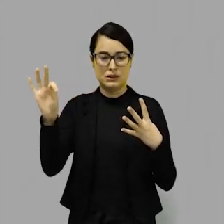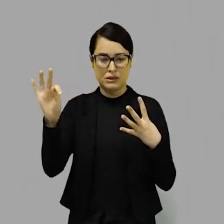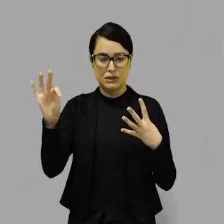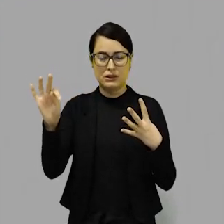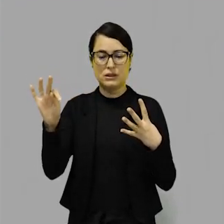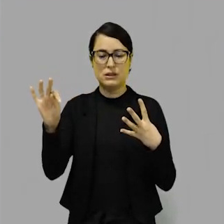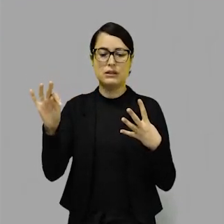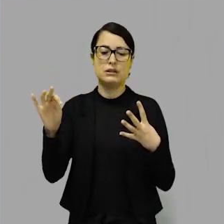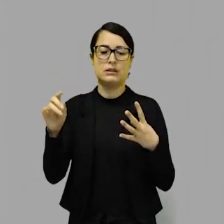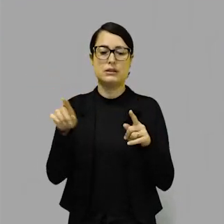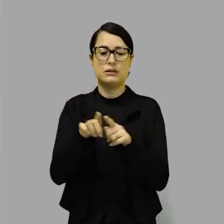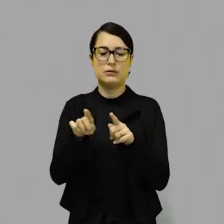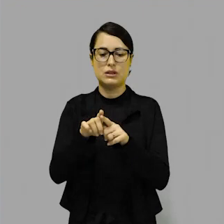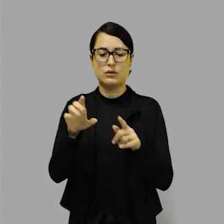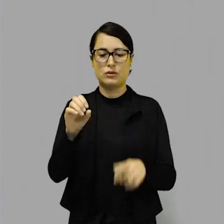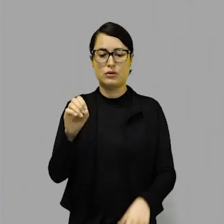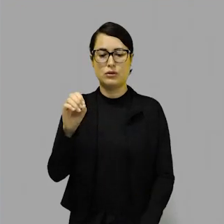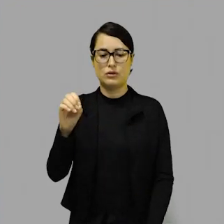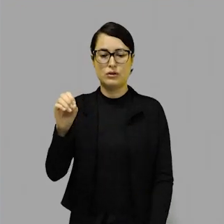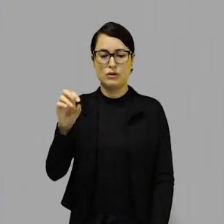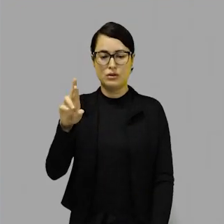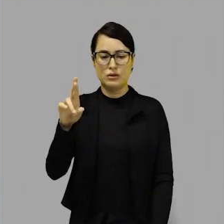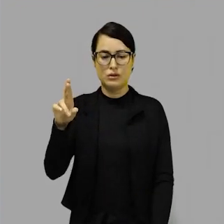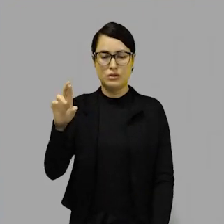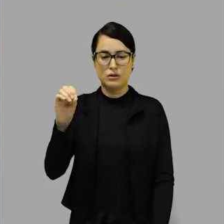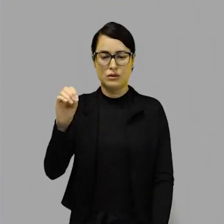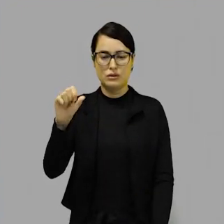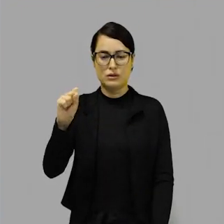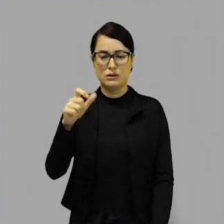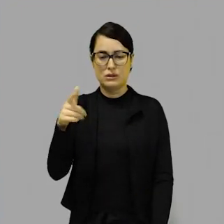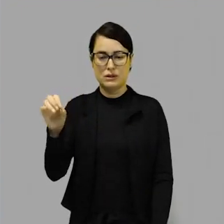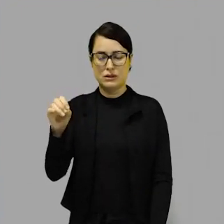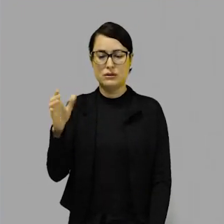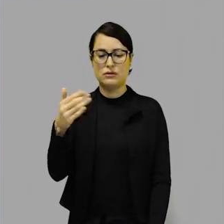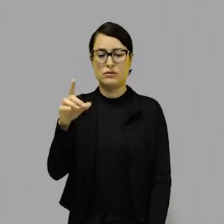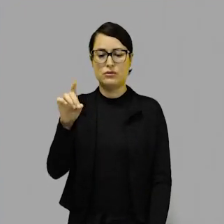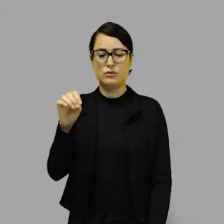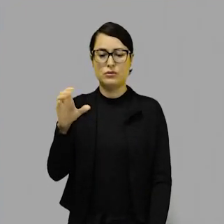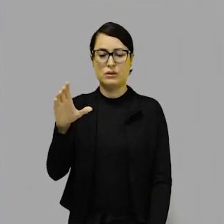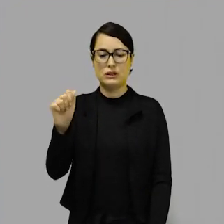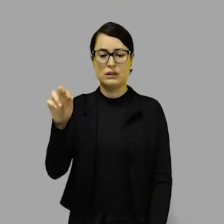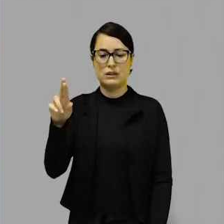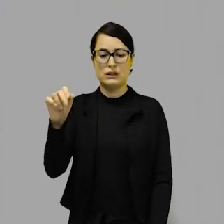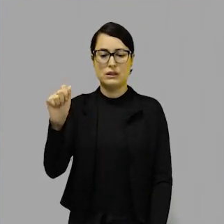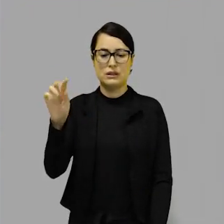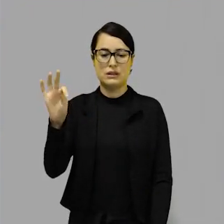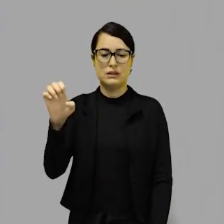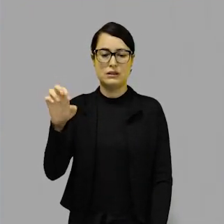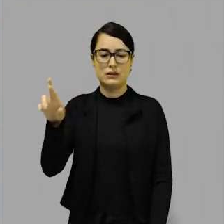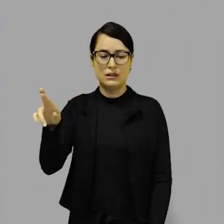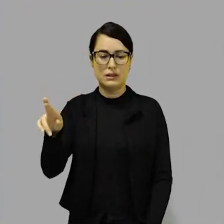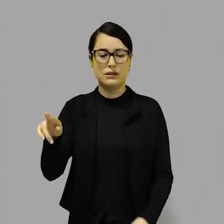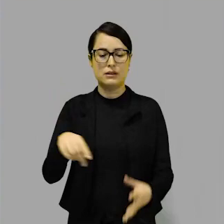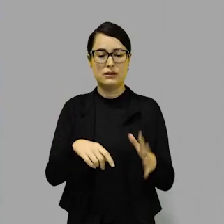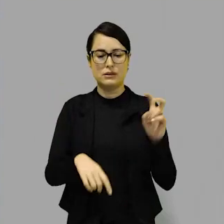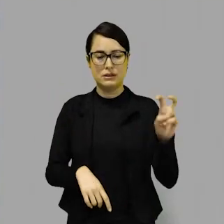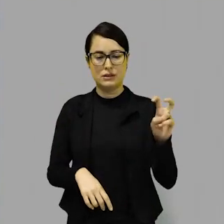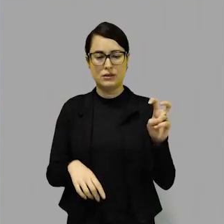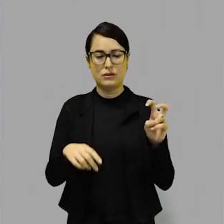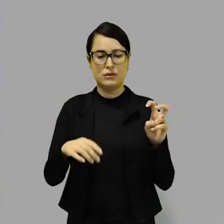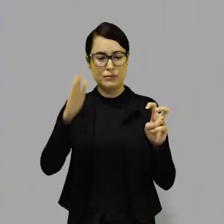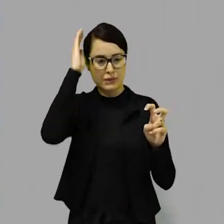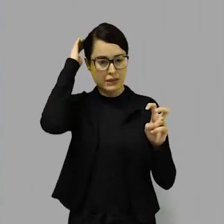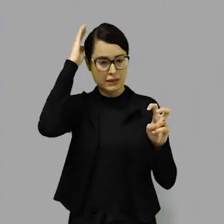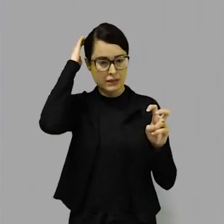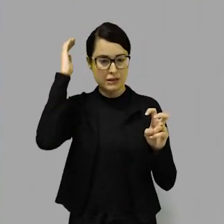da sociologia, vamos falar sobre o francês Pierre Bourdieu e as noções de hábitos e também de